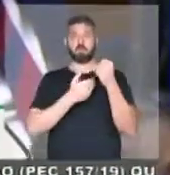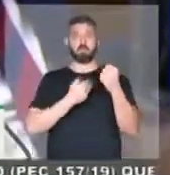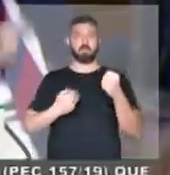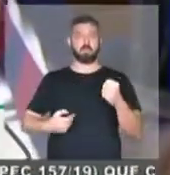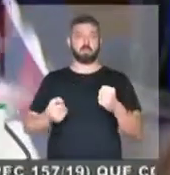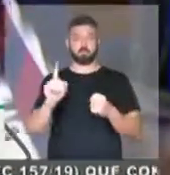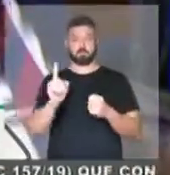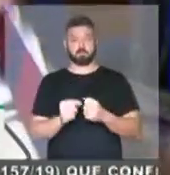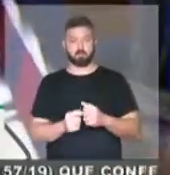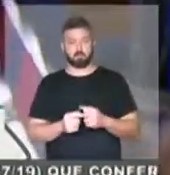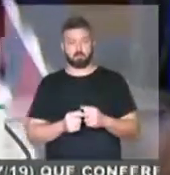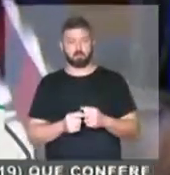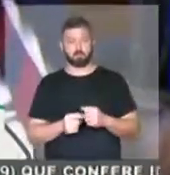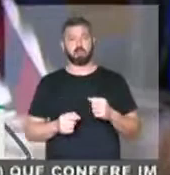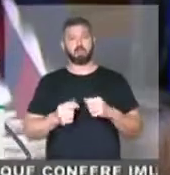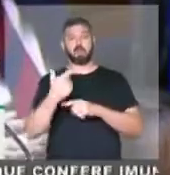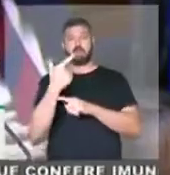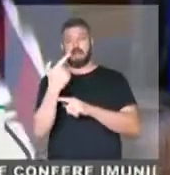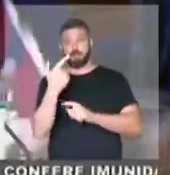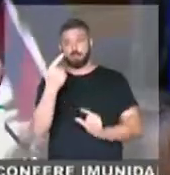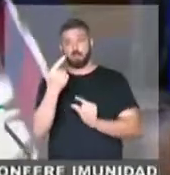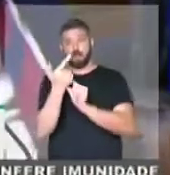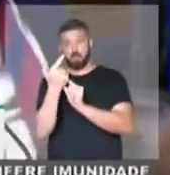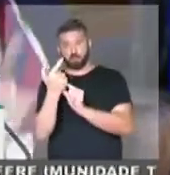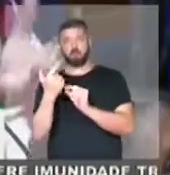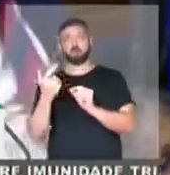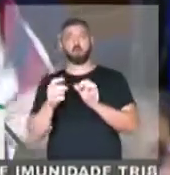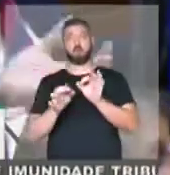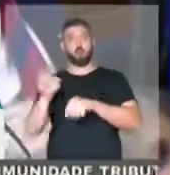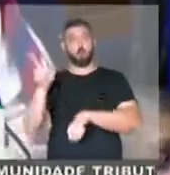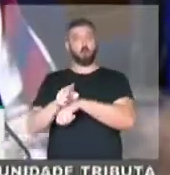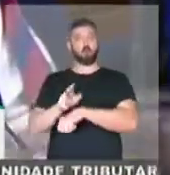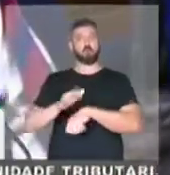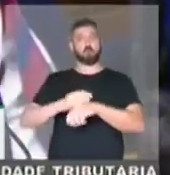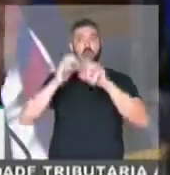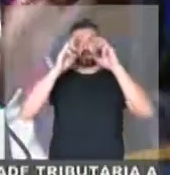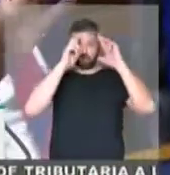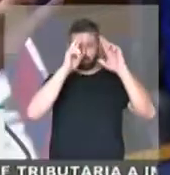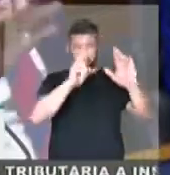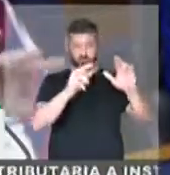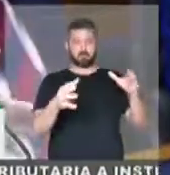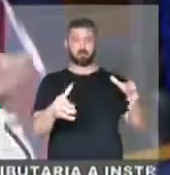pública, pensar em controle de armas e munições. Então, com respeito